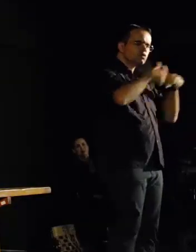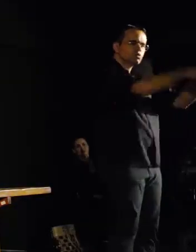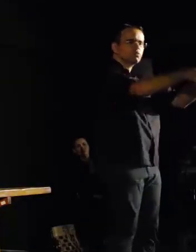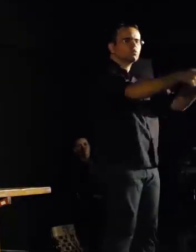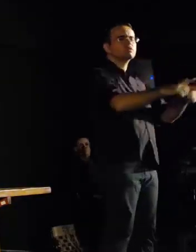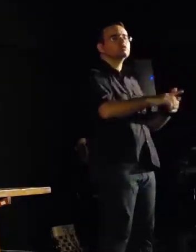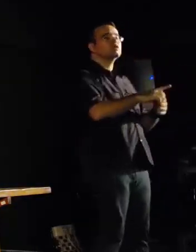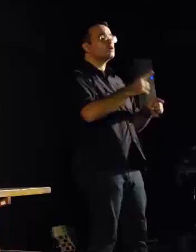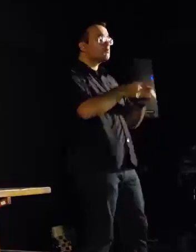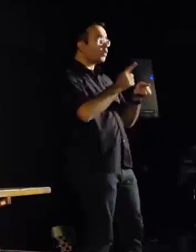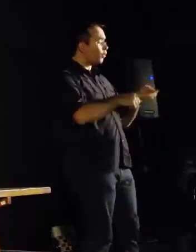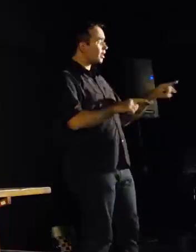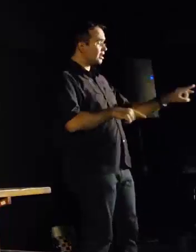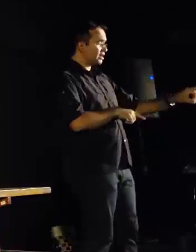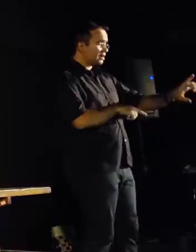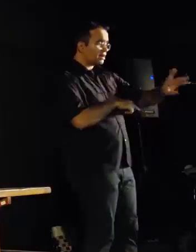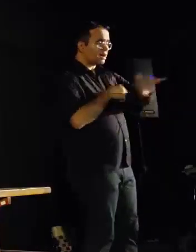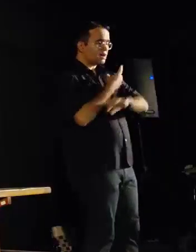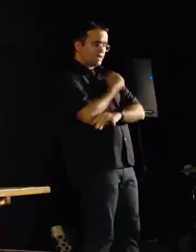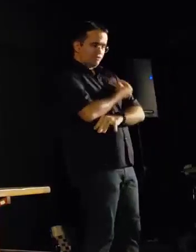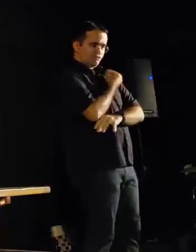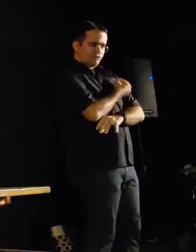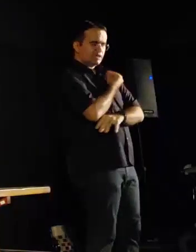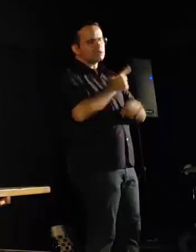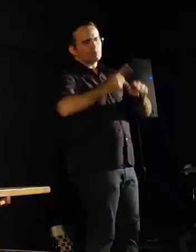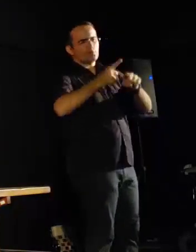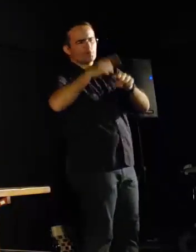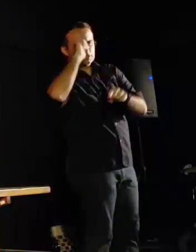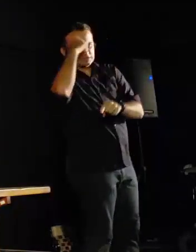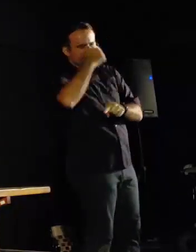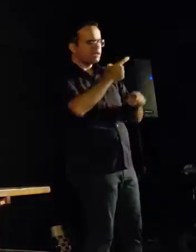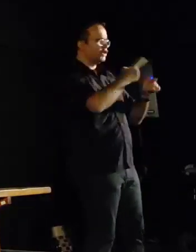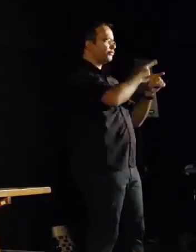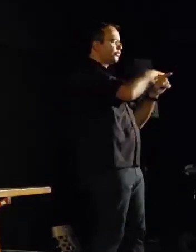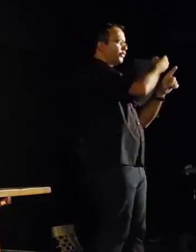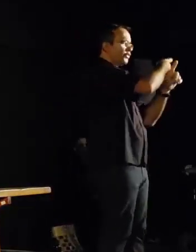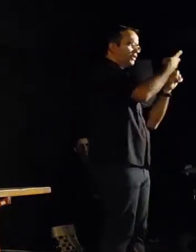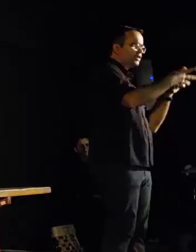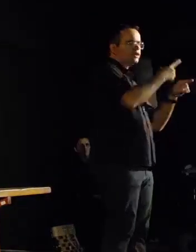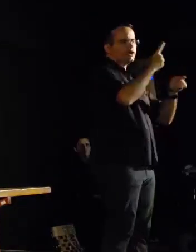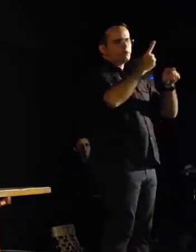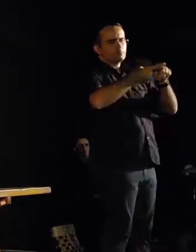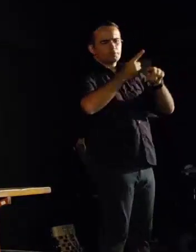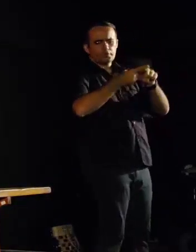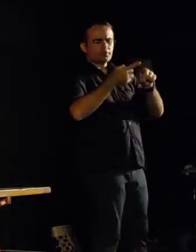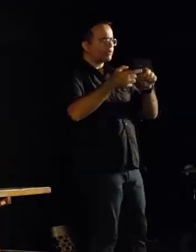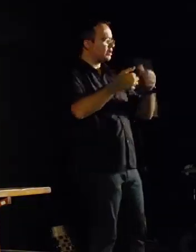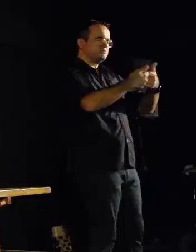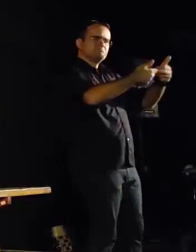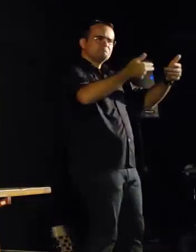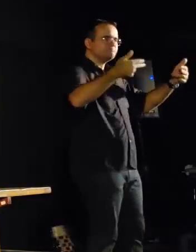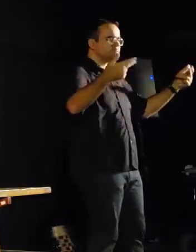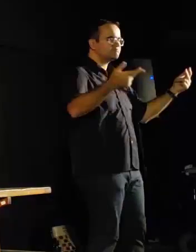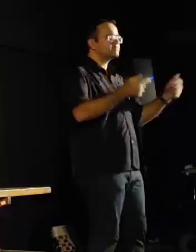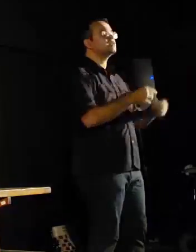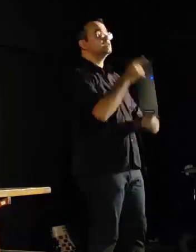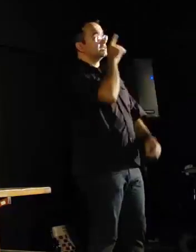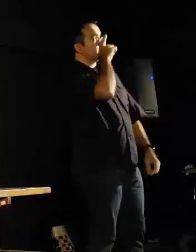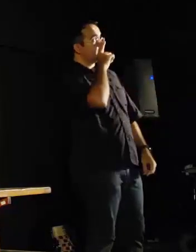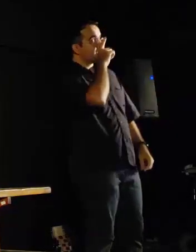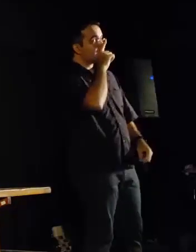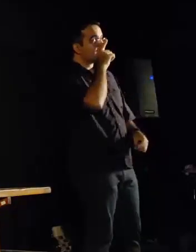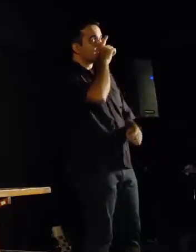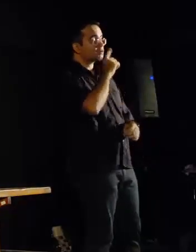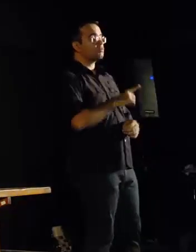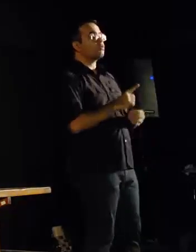para que suas vidas que estão ameaçadas por sua condição de identidade também, mas que a identidade não